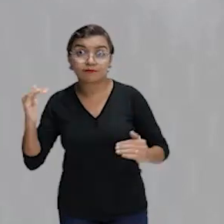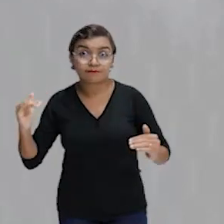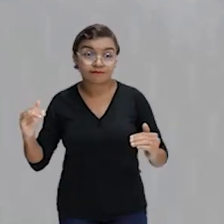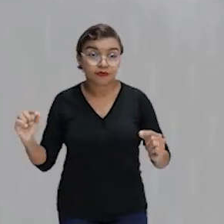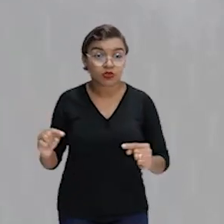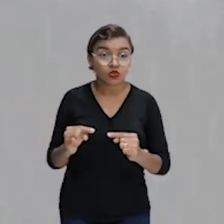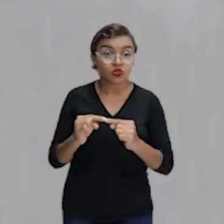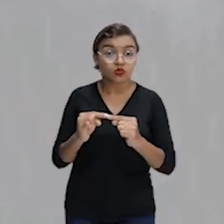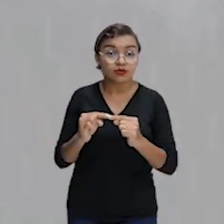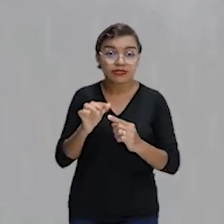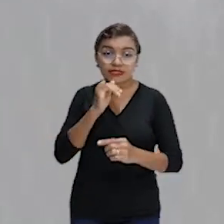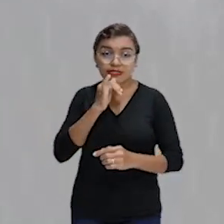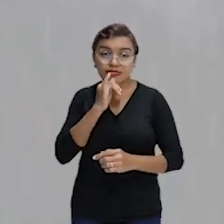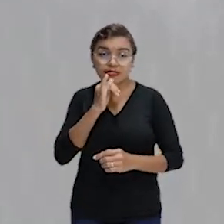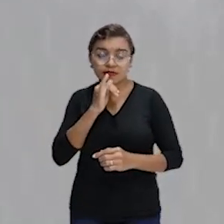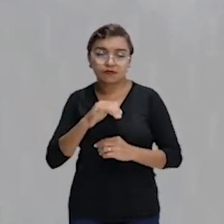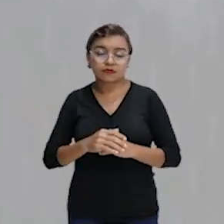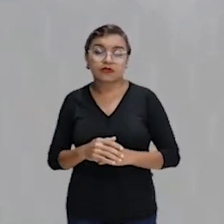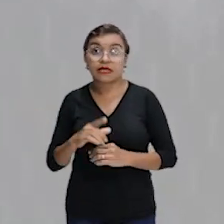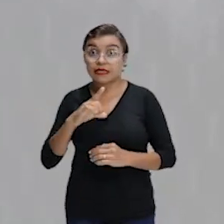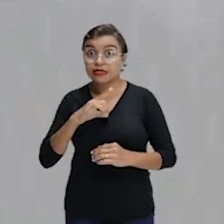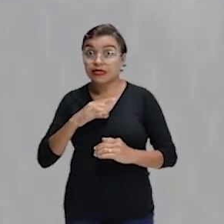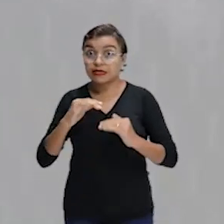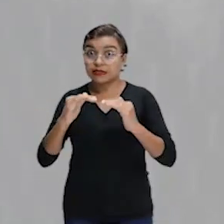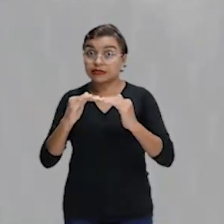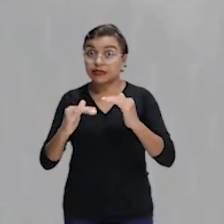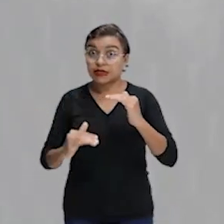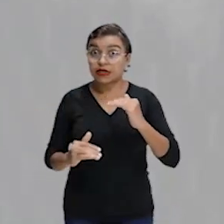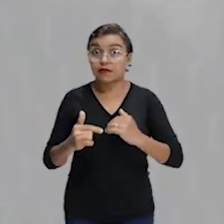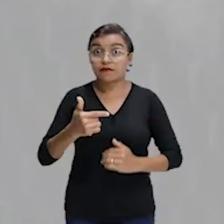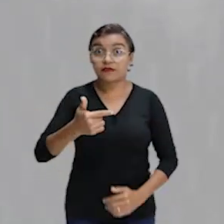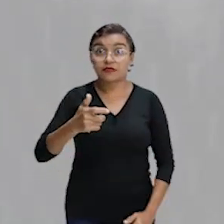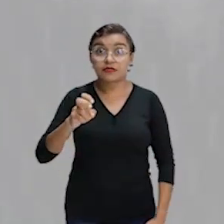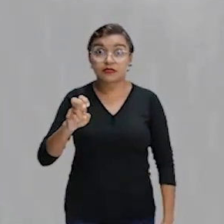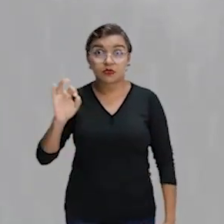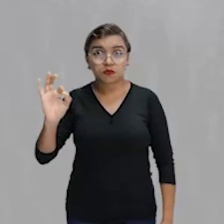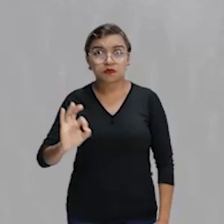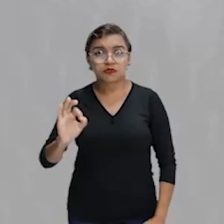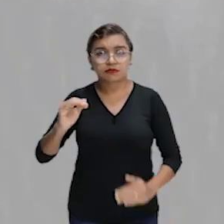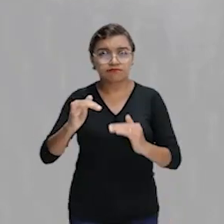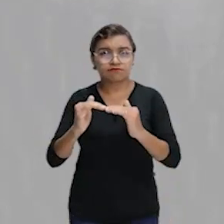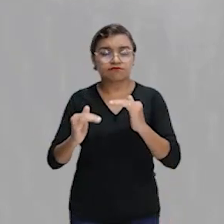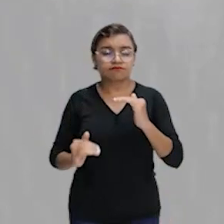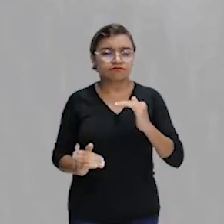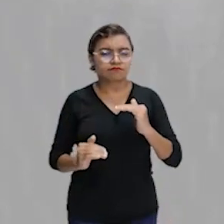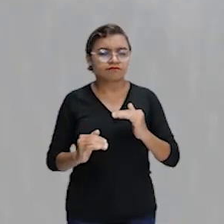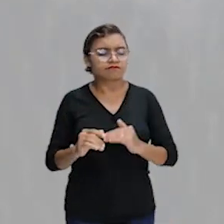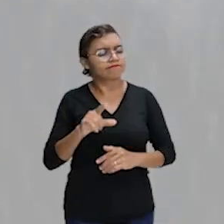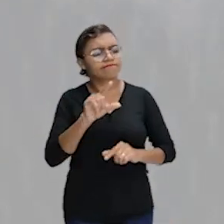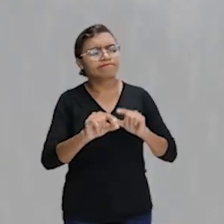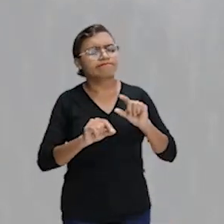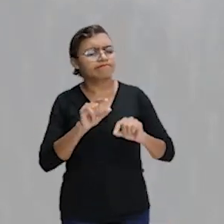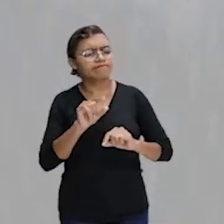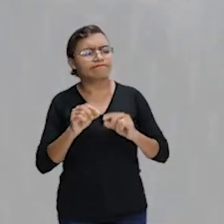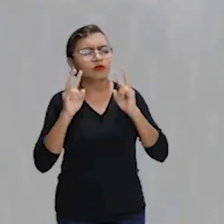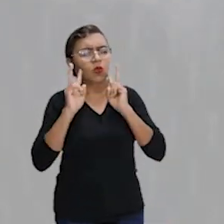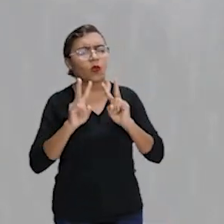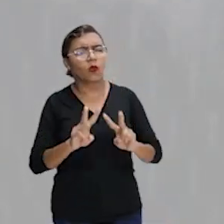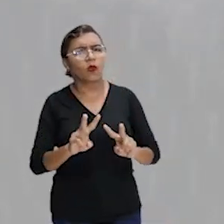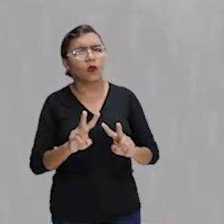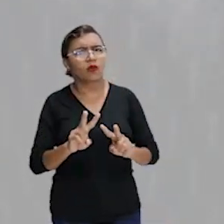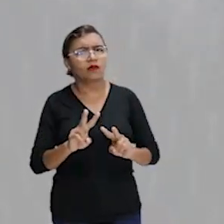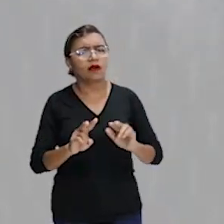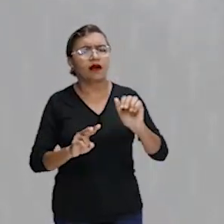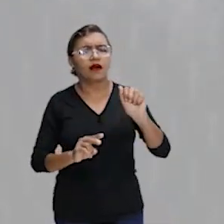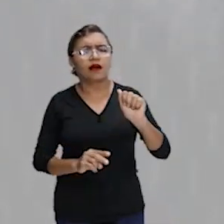porque, ó, ele falou que tem decréscimo de 25%, e aí você olha assim para as opções, meu Deus, e agora? Como é que eu